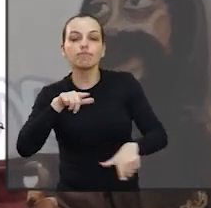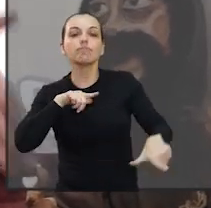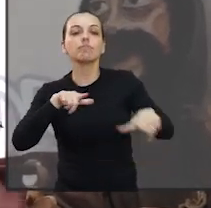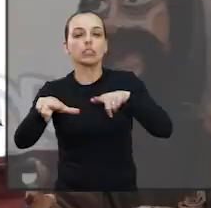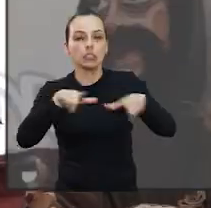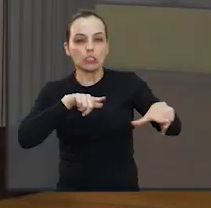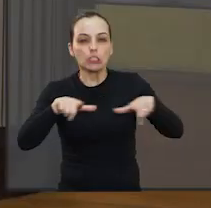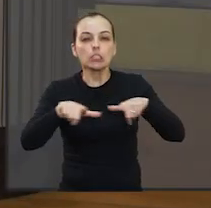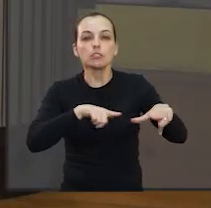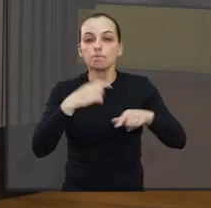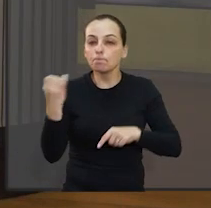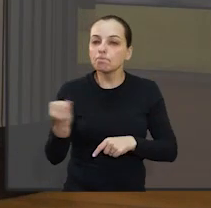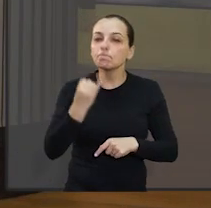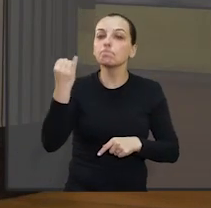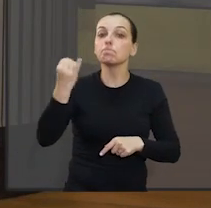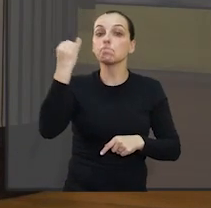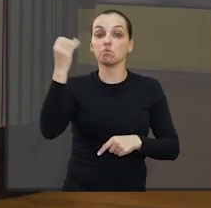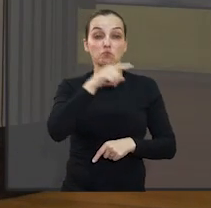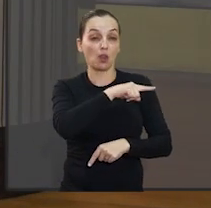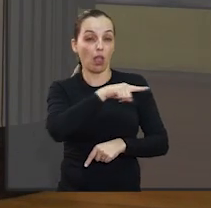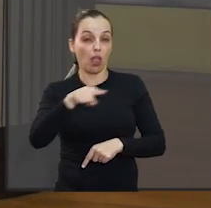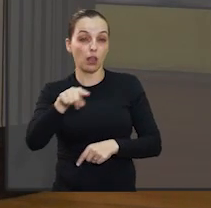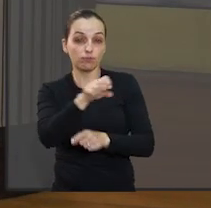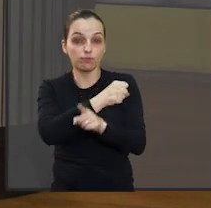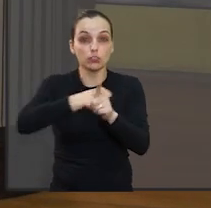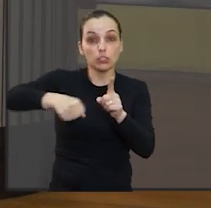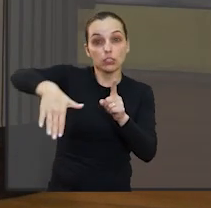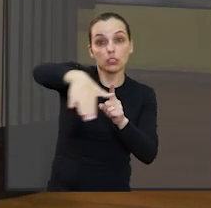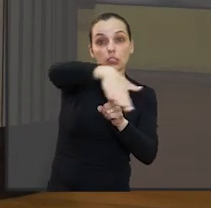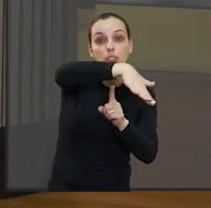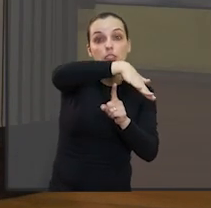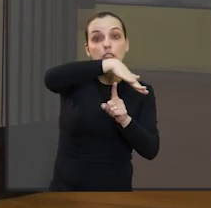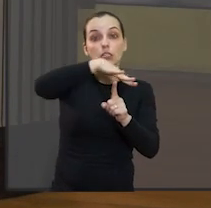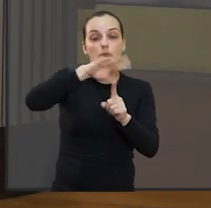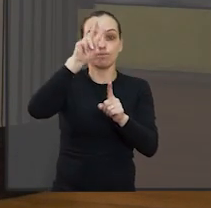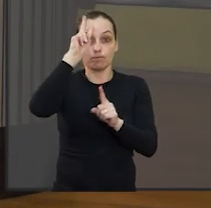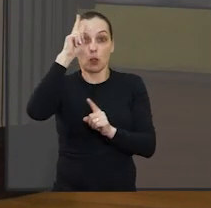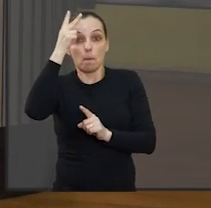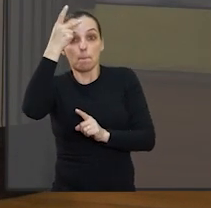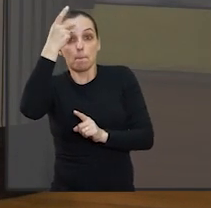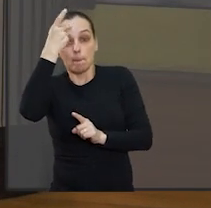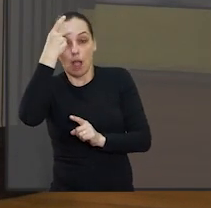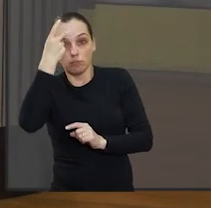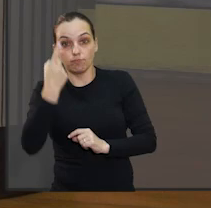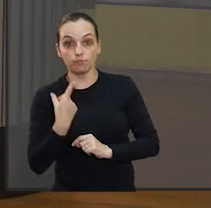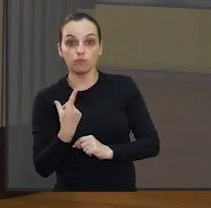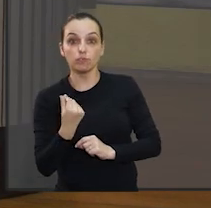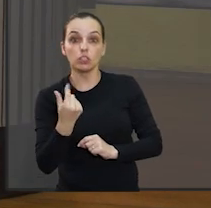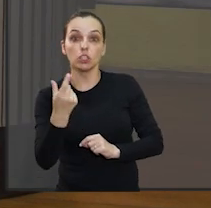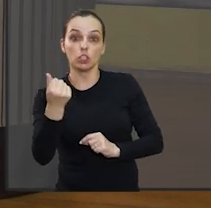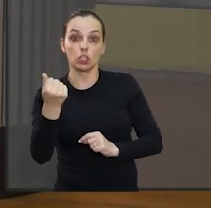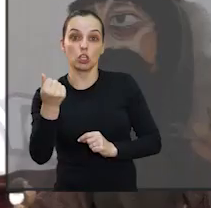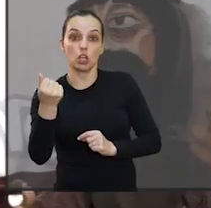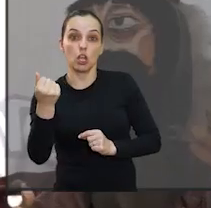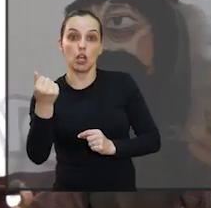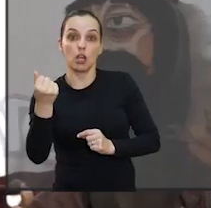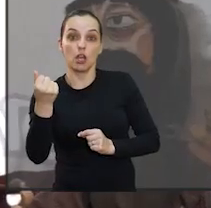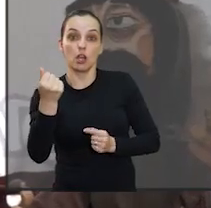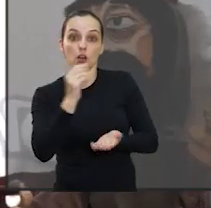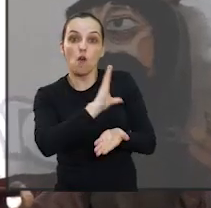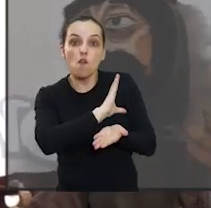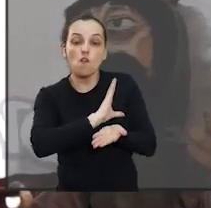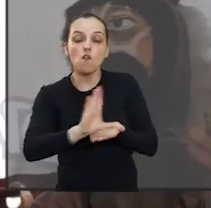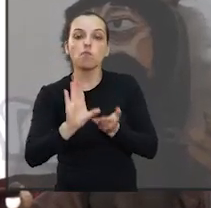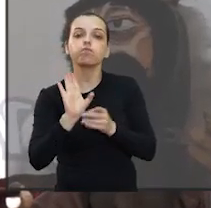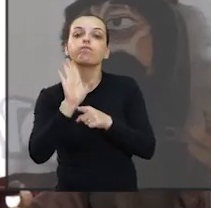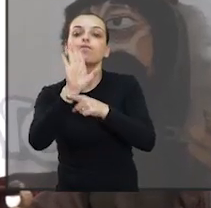você fazer toda uma sociedade pensar nisso. Você tem os órgãos públicos que podem colaborar de maneira mais efetiva para isso. Então, a princípio, tem que ser a